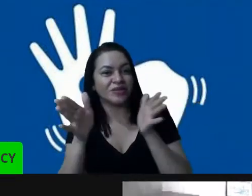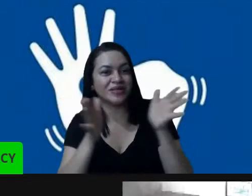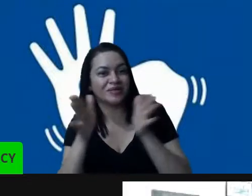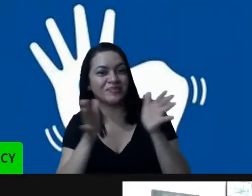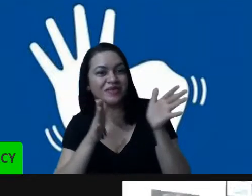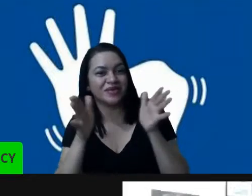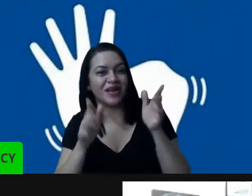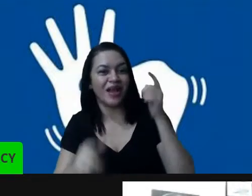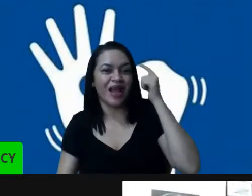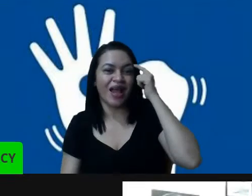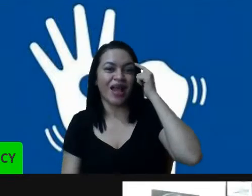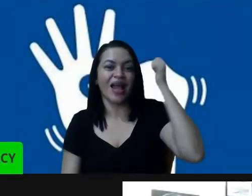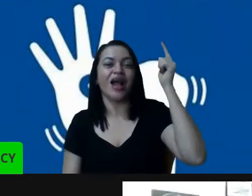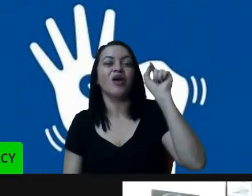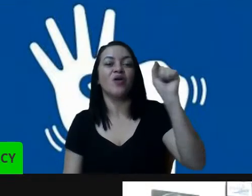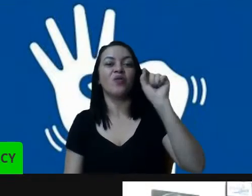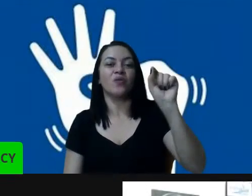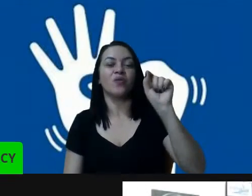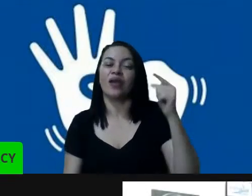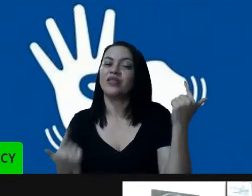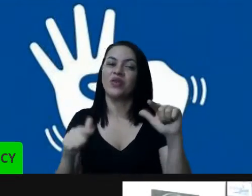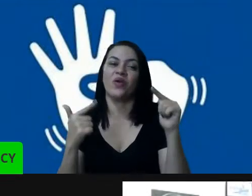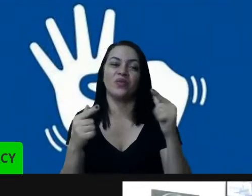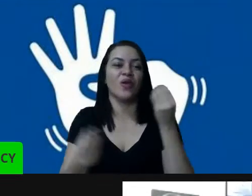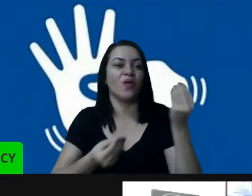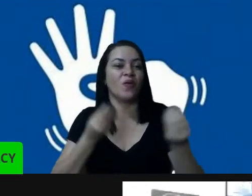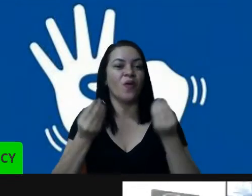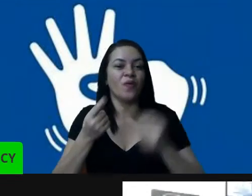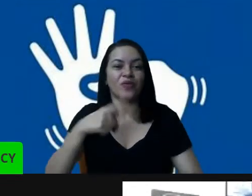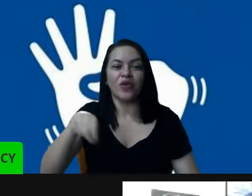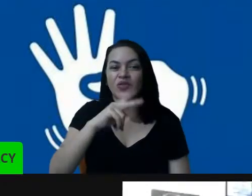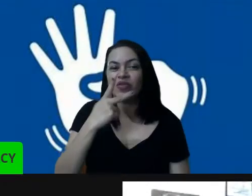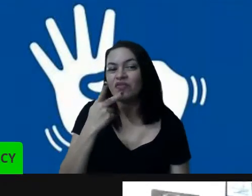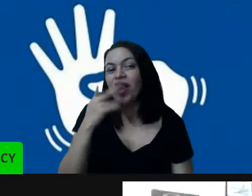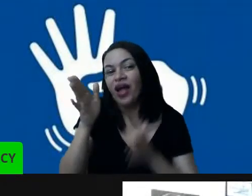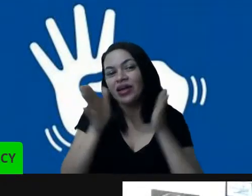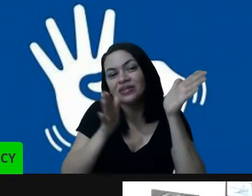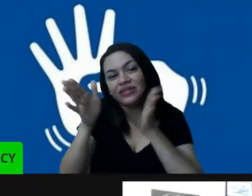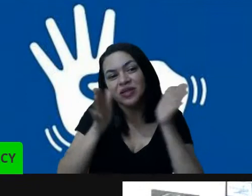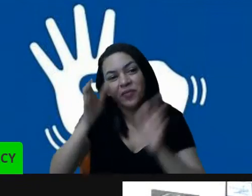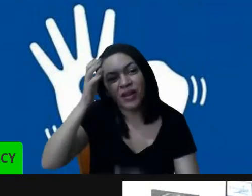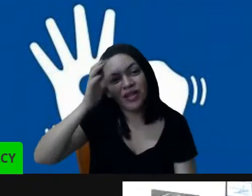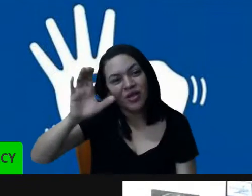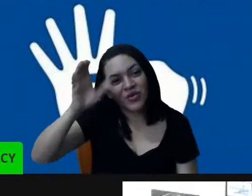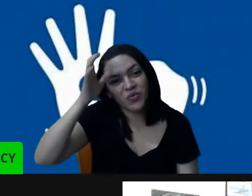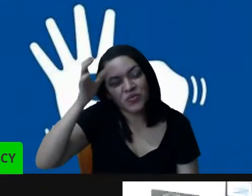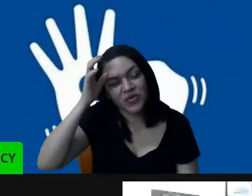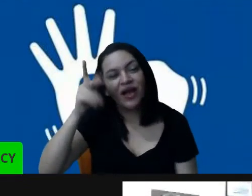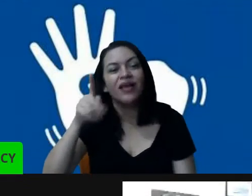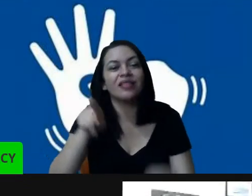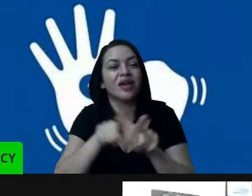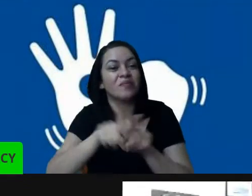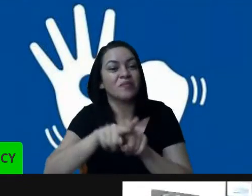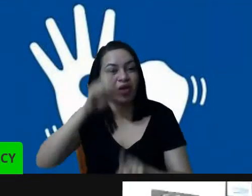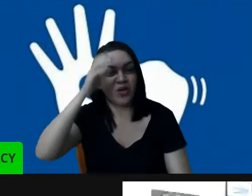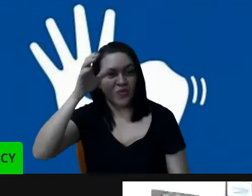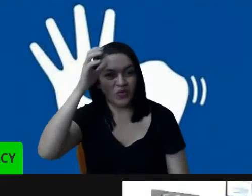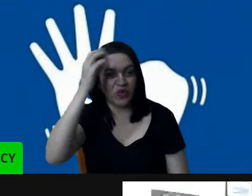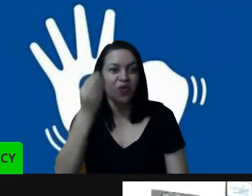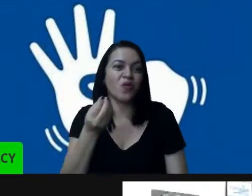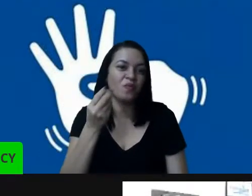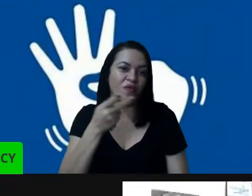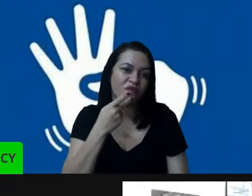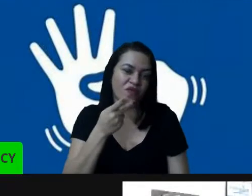corto, né? Não tem como a gente não falar, se a gente está falando de acessibilidade cultural e cultura, lazer, não tem como não falar do